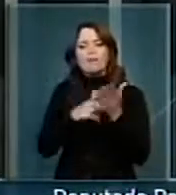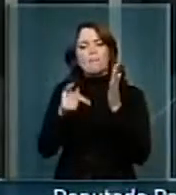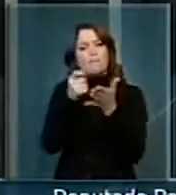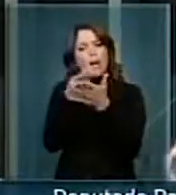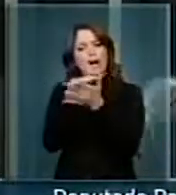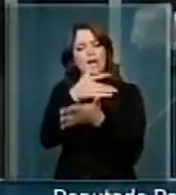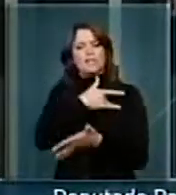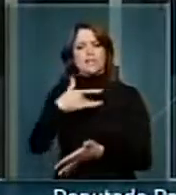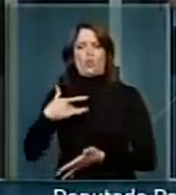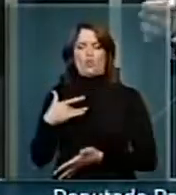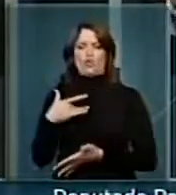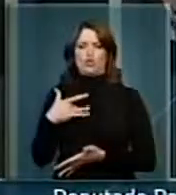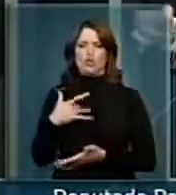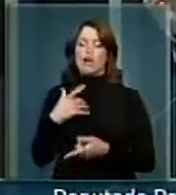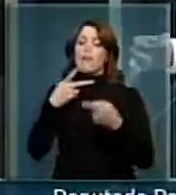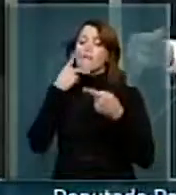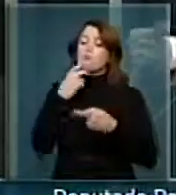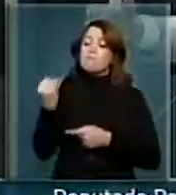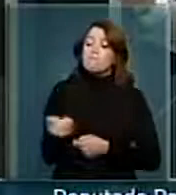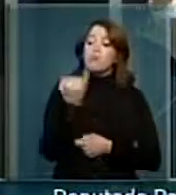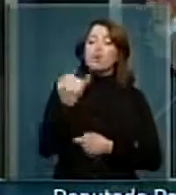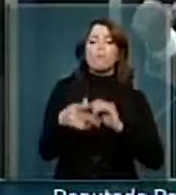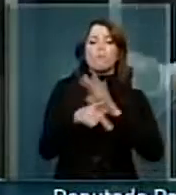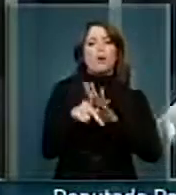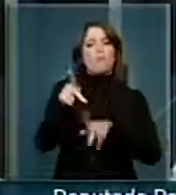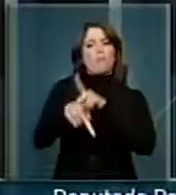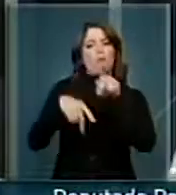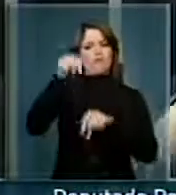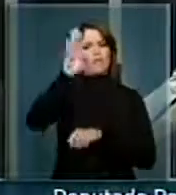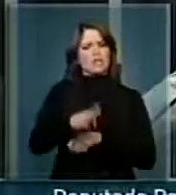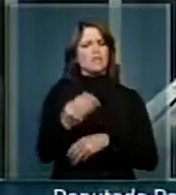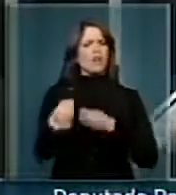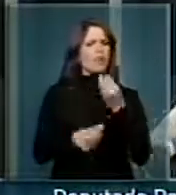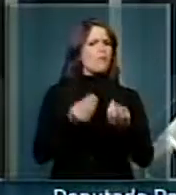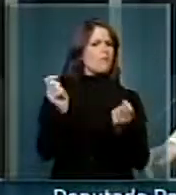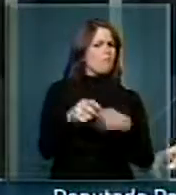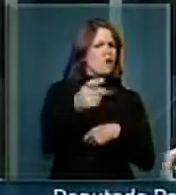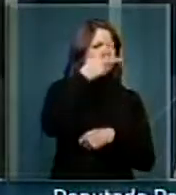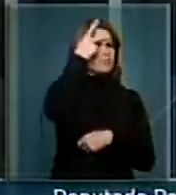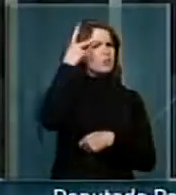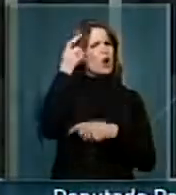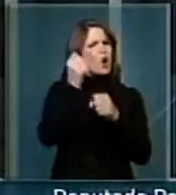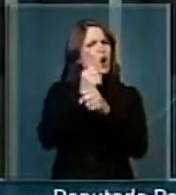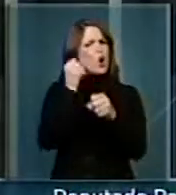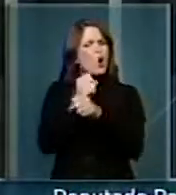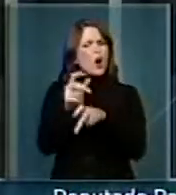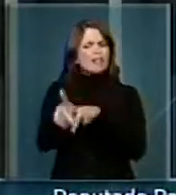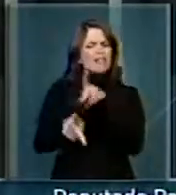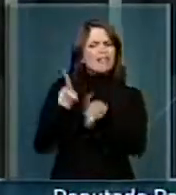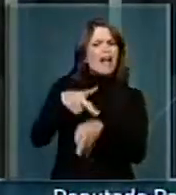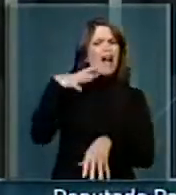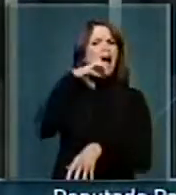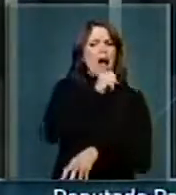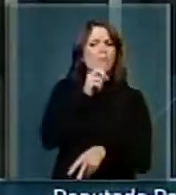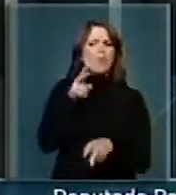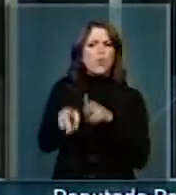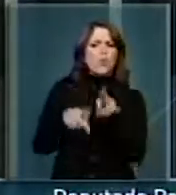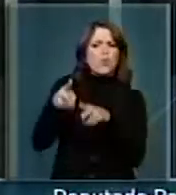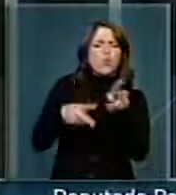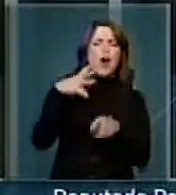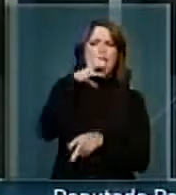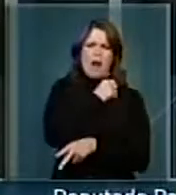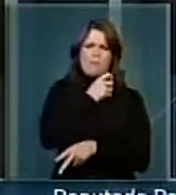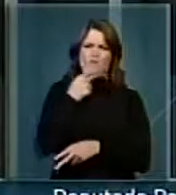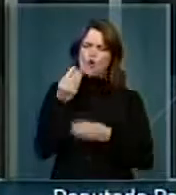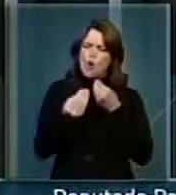saúde, questão fundamental do povo brasileiro, como podem pensar em construir o trem-bala? Como podem querer